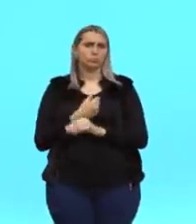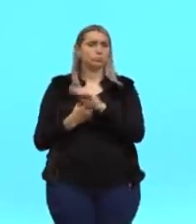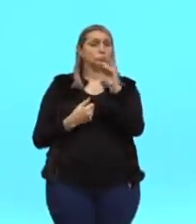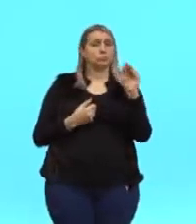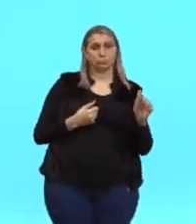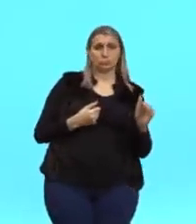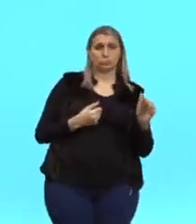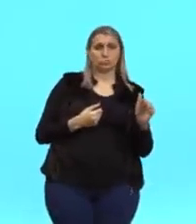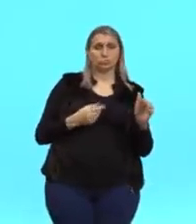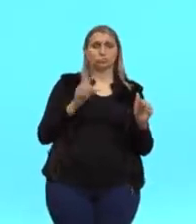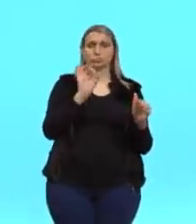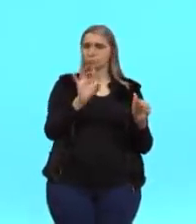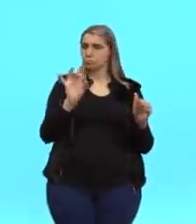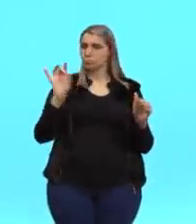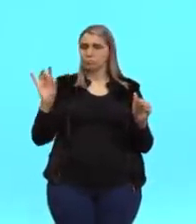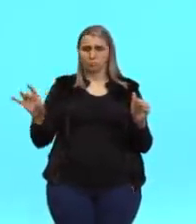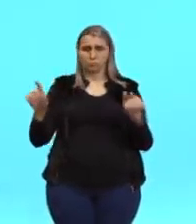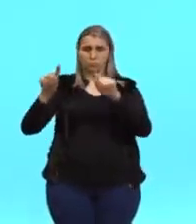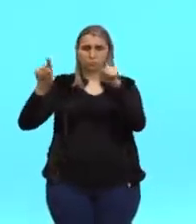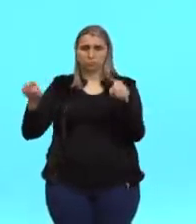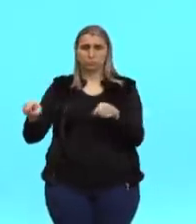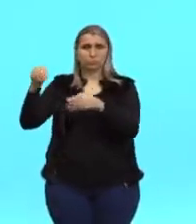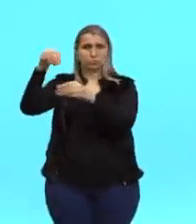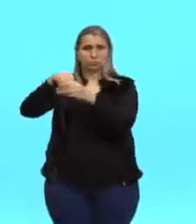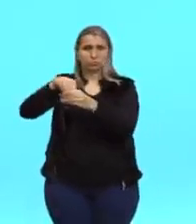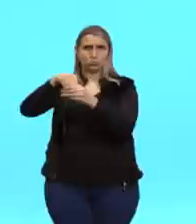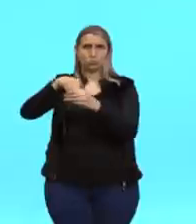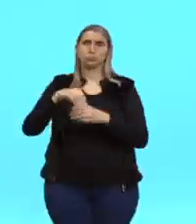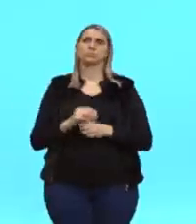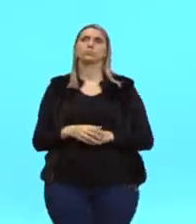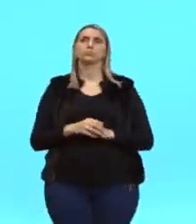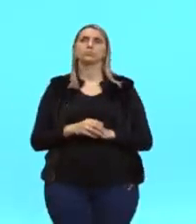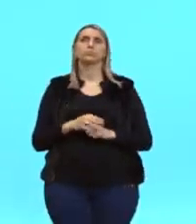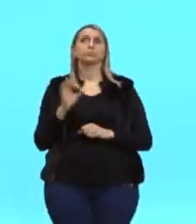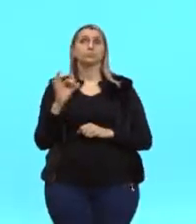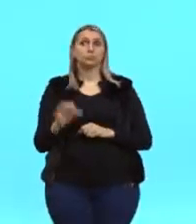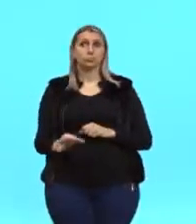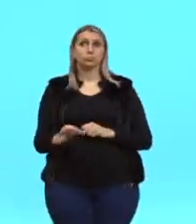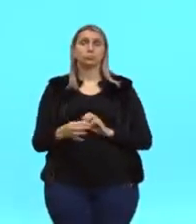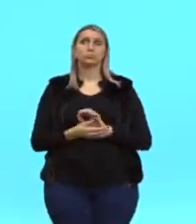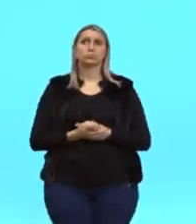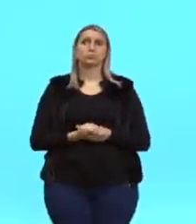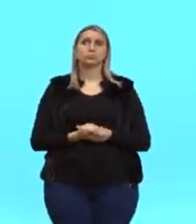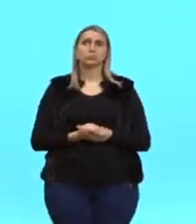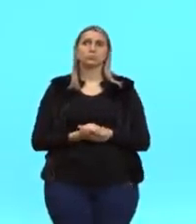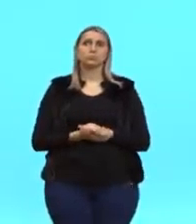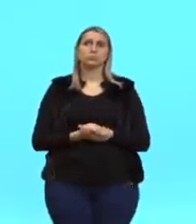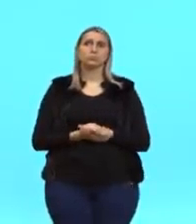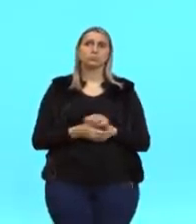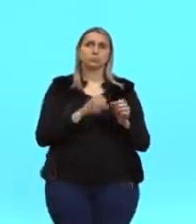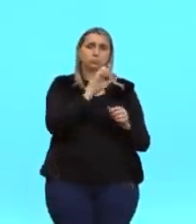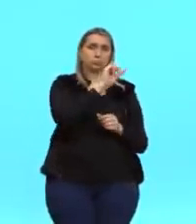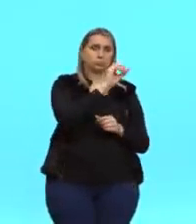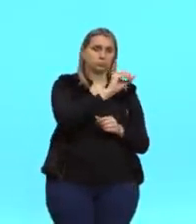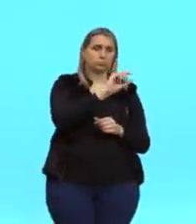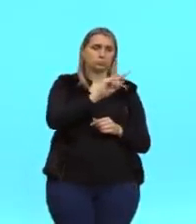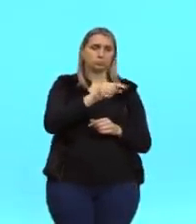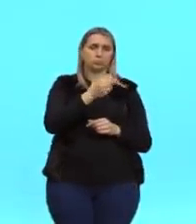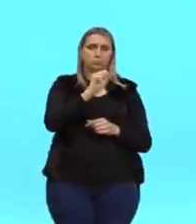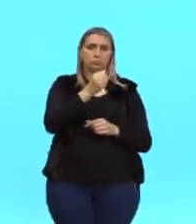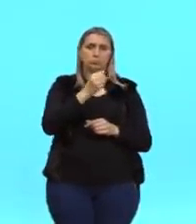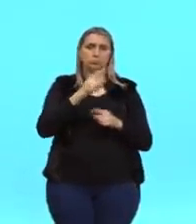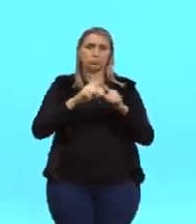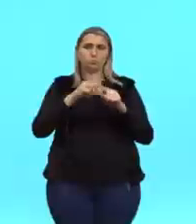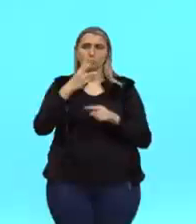ele multiplica cada um dos que estão dentro do parênteses. Certo? Ó, multiplicou 0,8 por